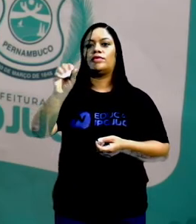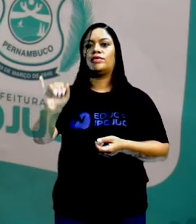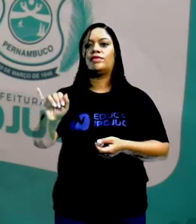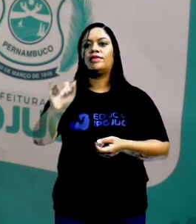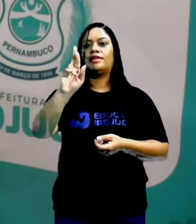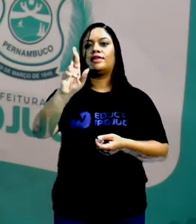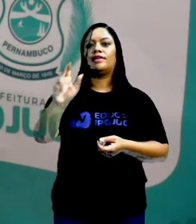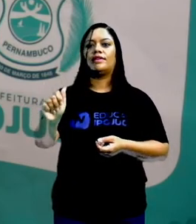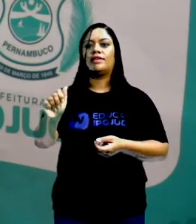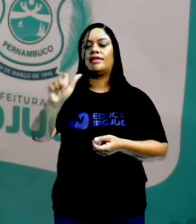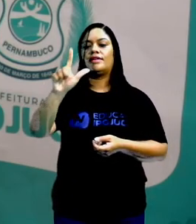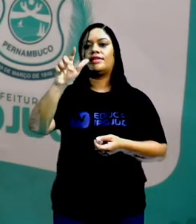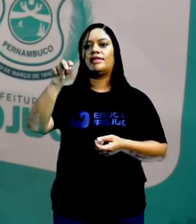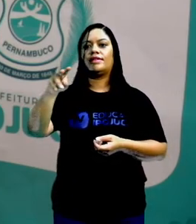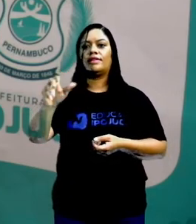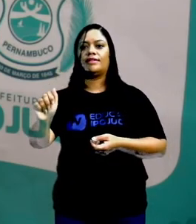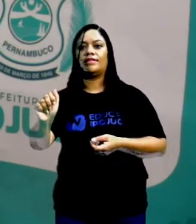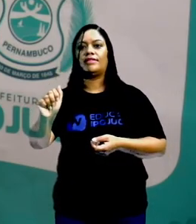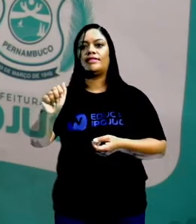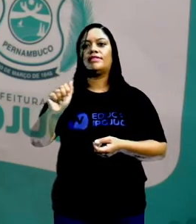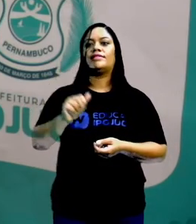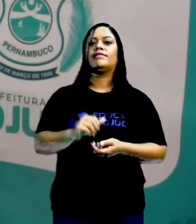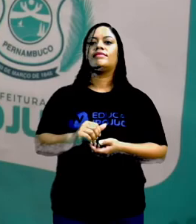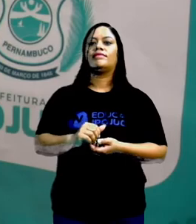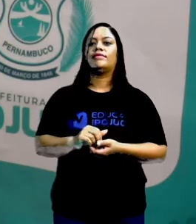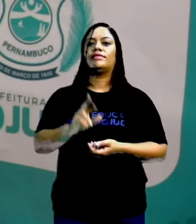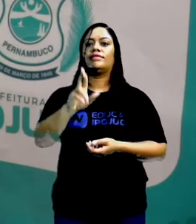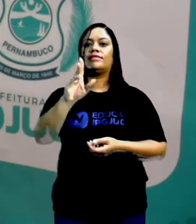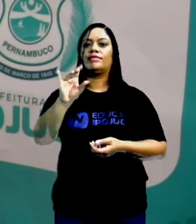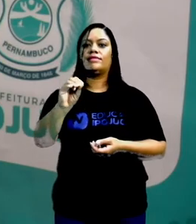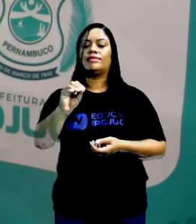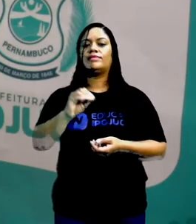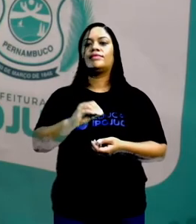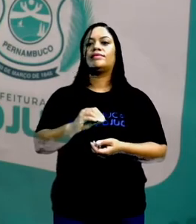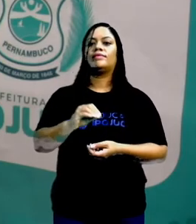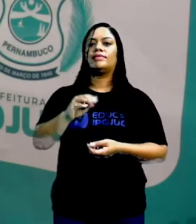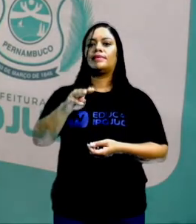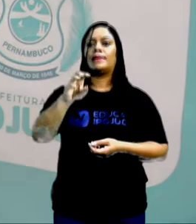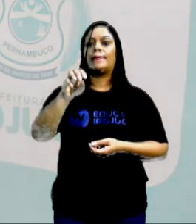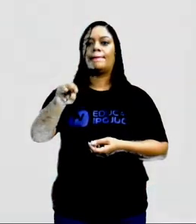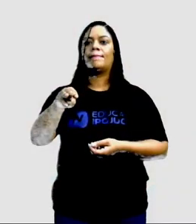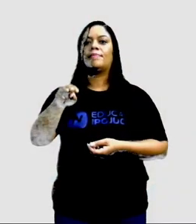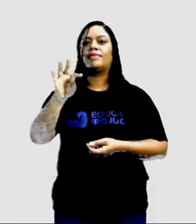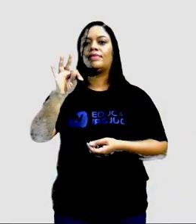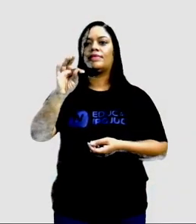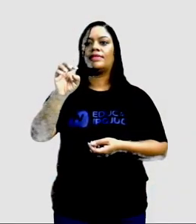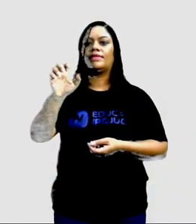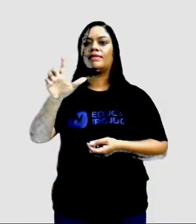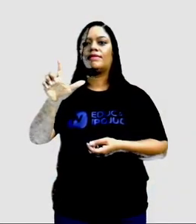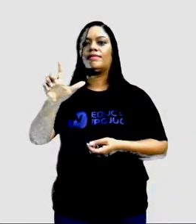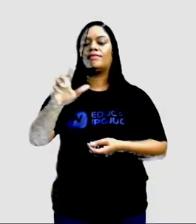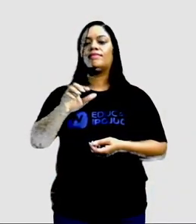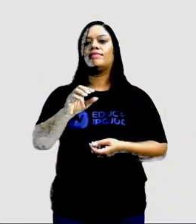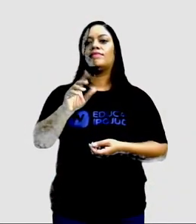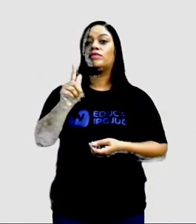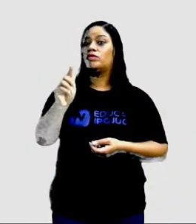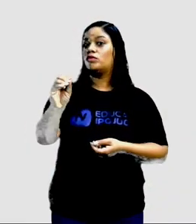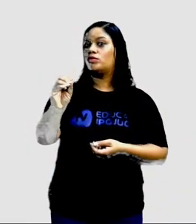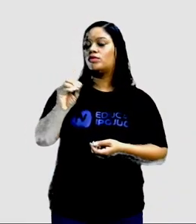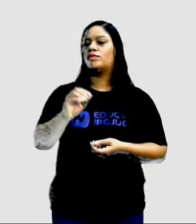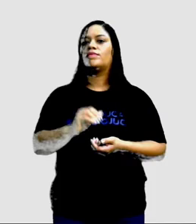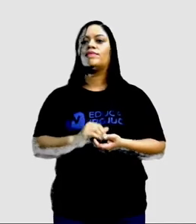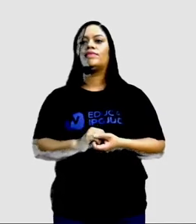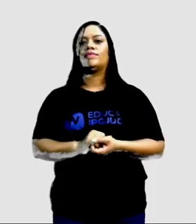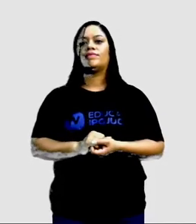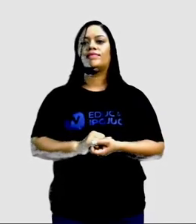Ra, Lena, Ra, Rio, Men, Tel, Go,